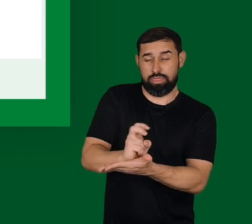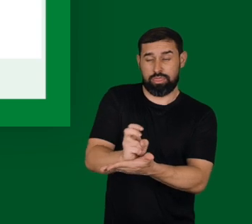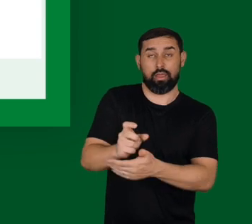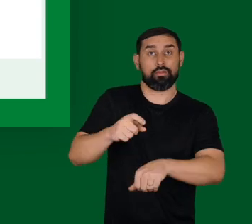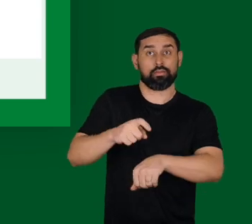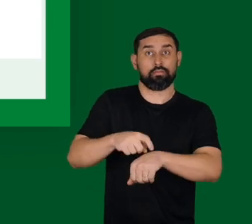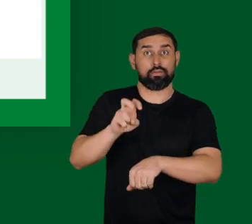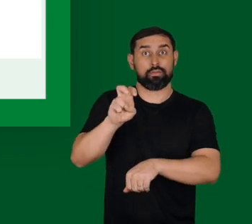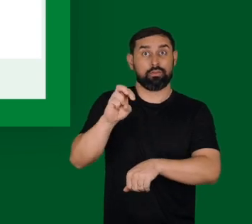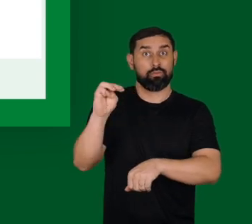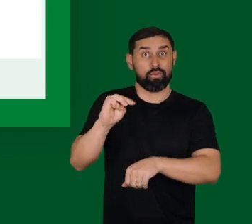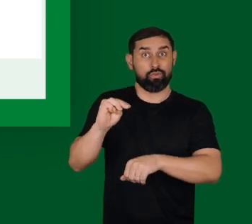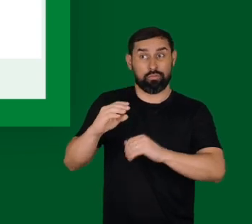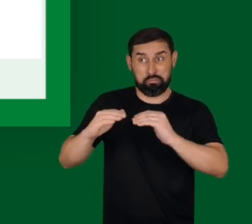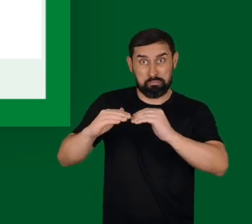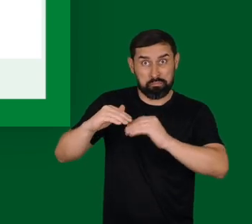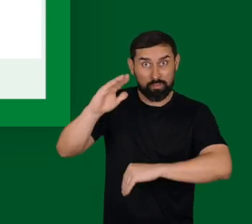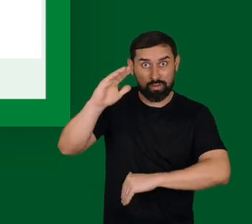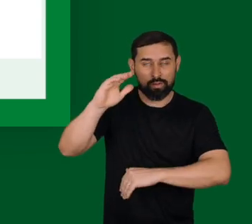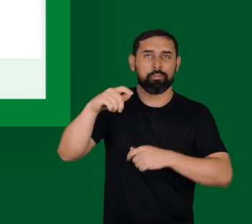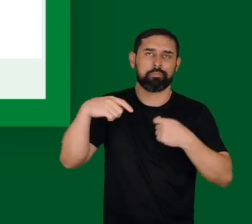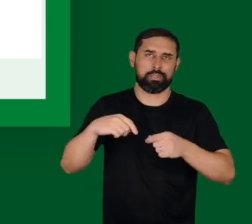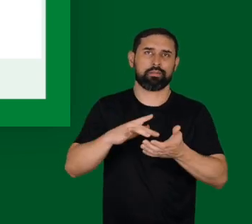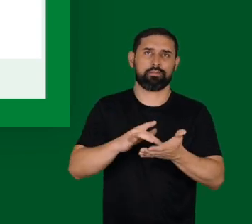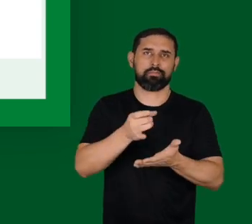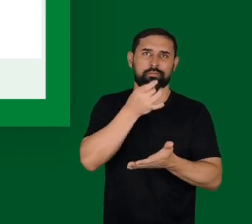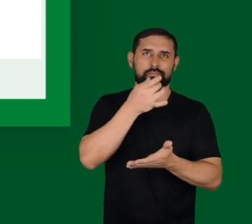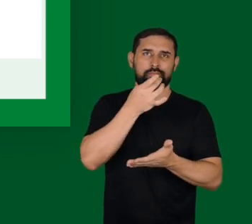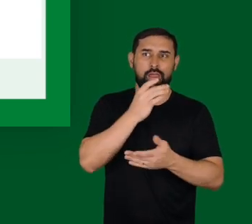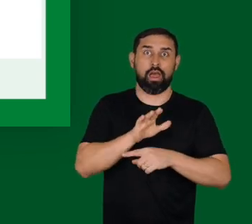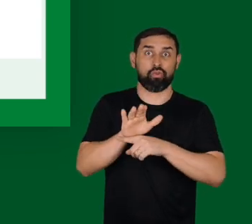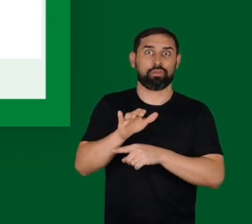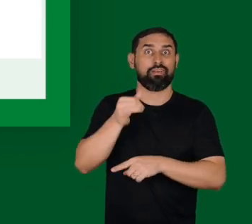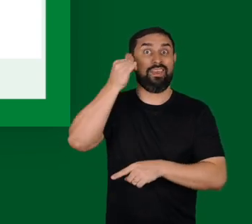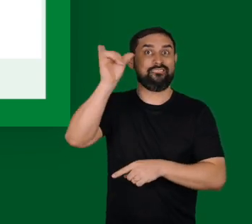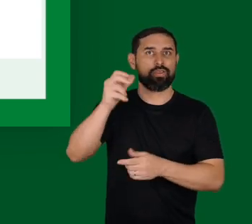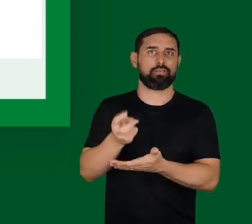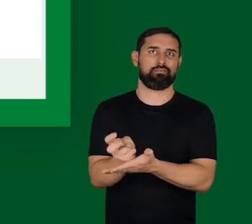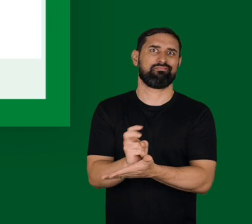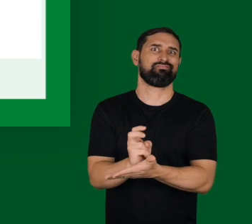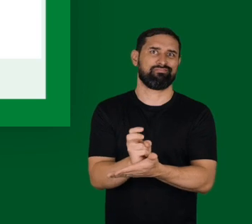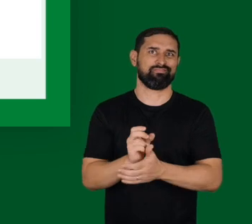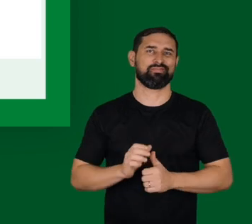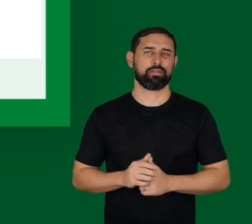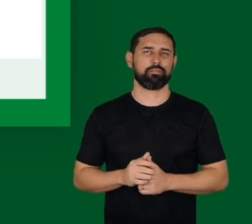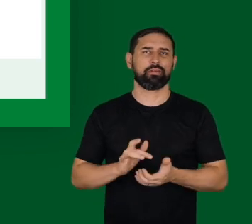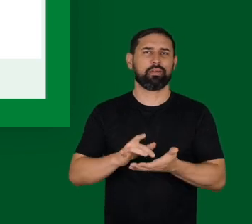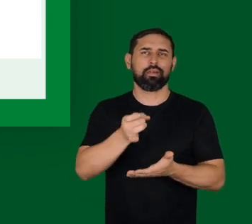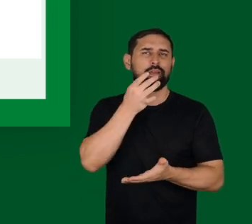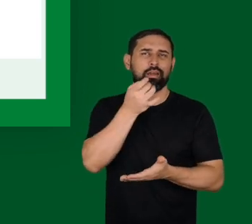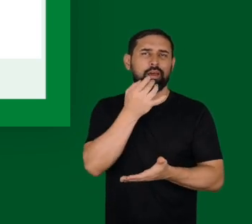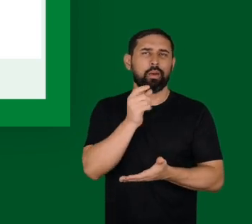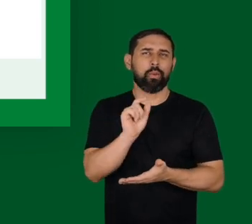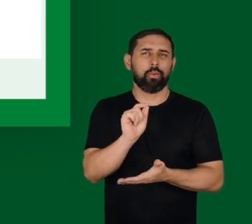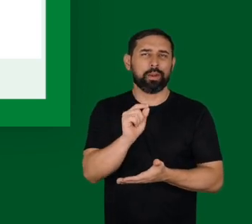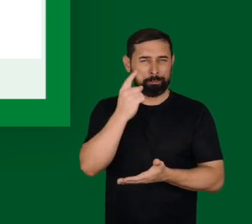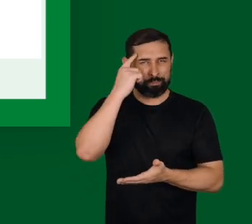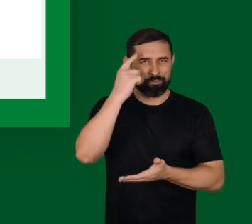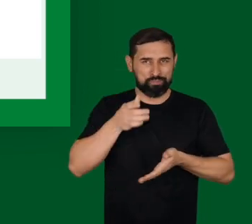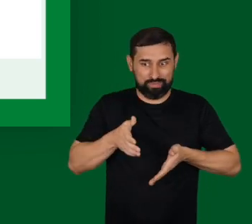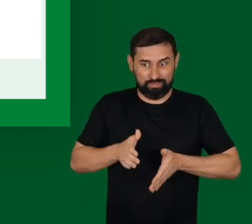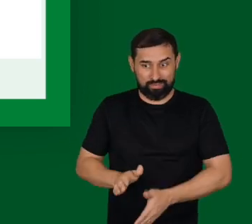com oxigênio fácil, a forma de que vai estar sendo ofertado esse oxigênio vai depender da condição e da via aérea daquele